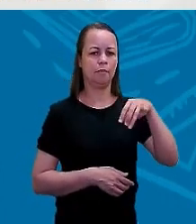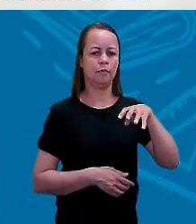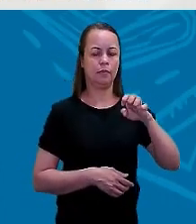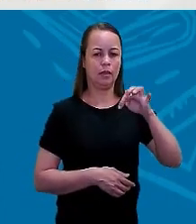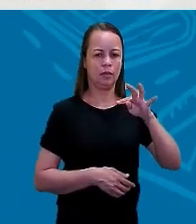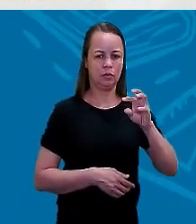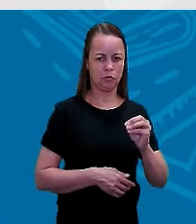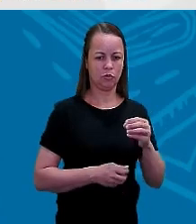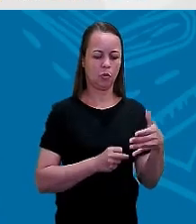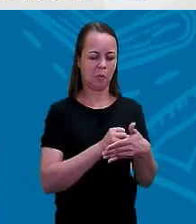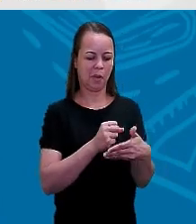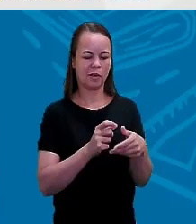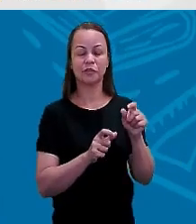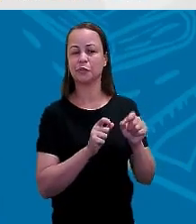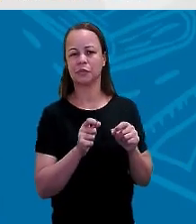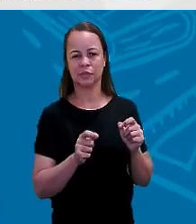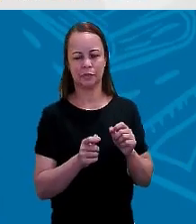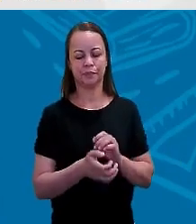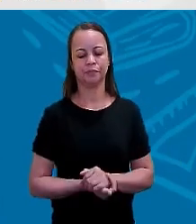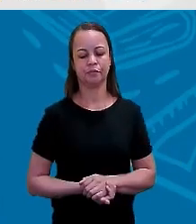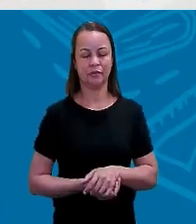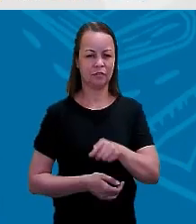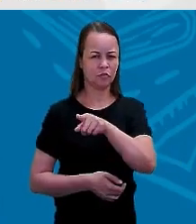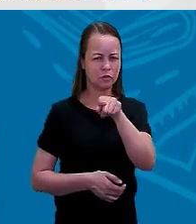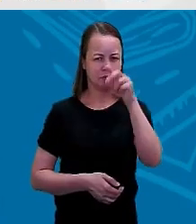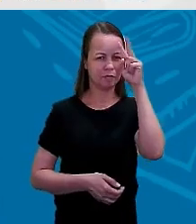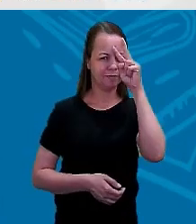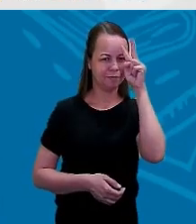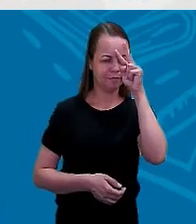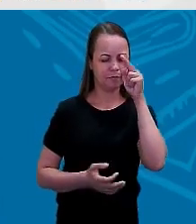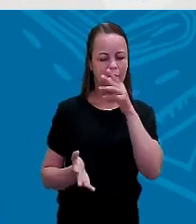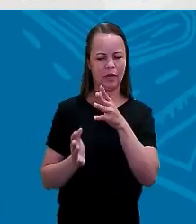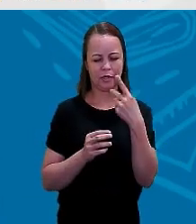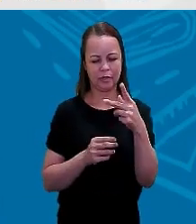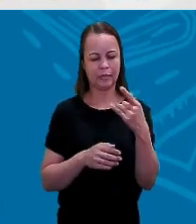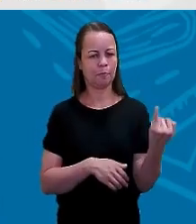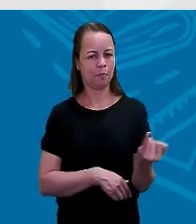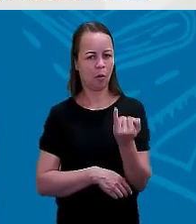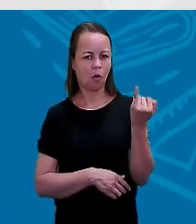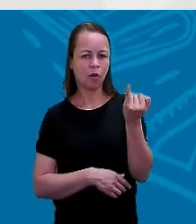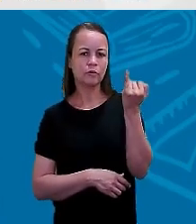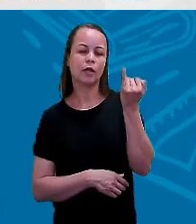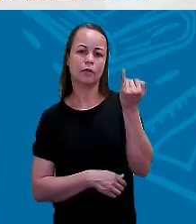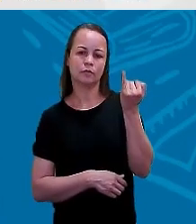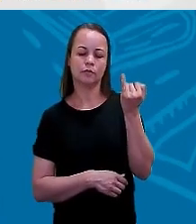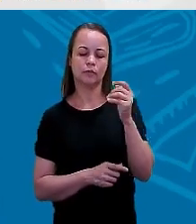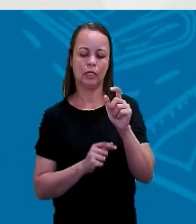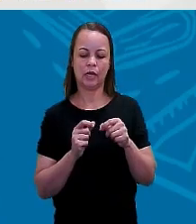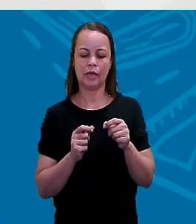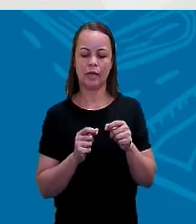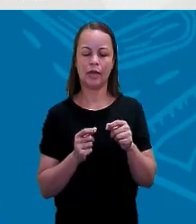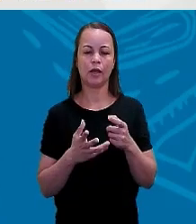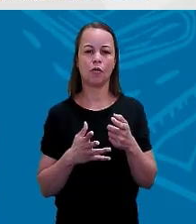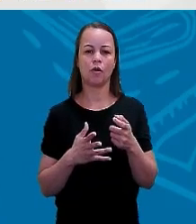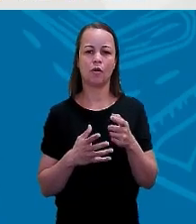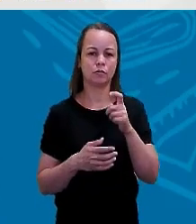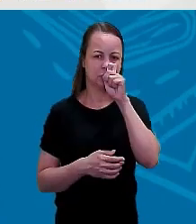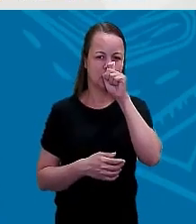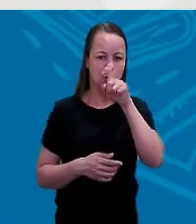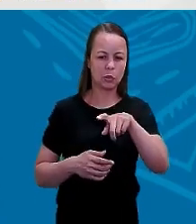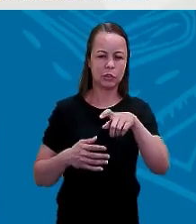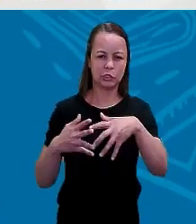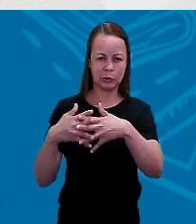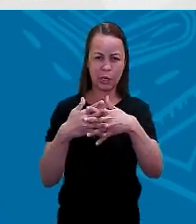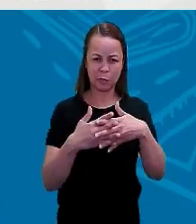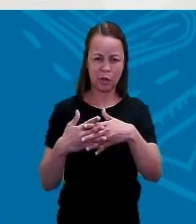lembrar que um dos tipos de saneamento básico fundamentais, né, é, por exemplo, a coleta de lixo.